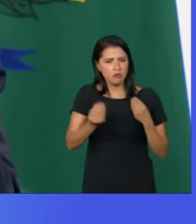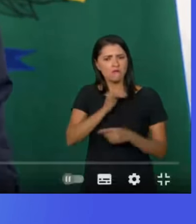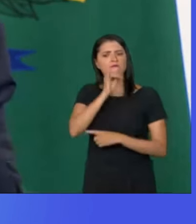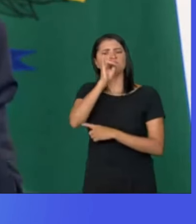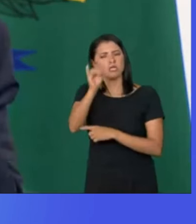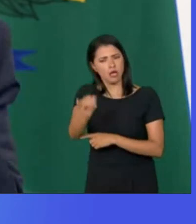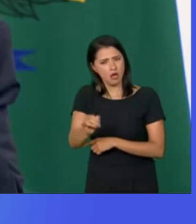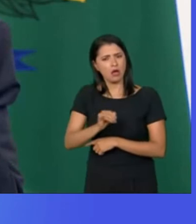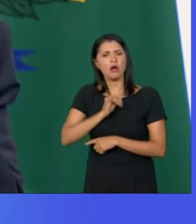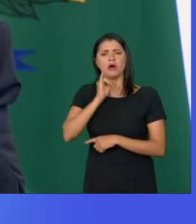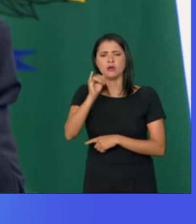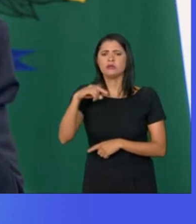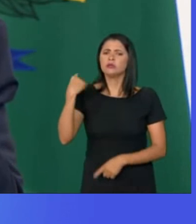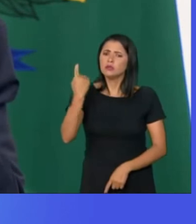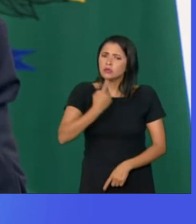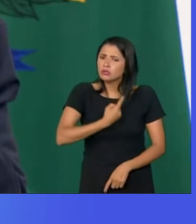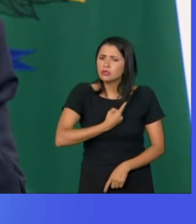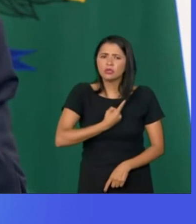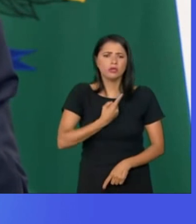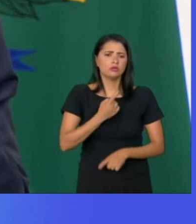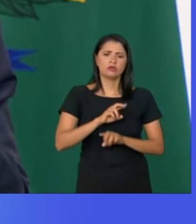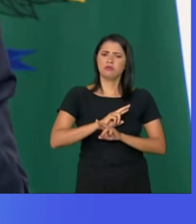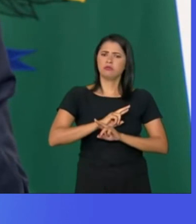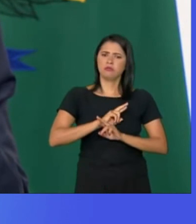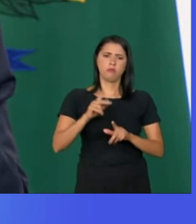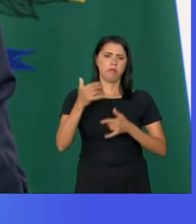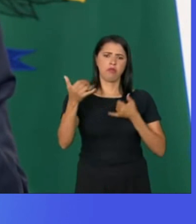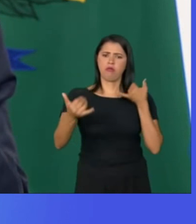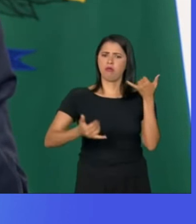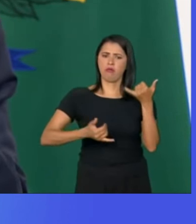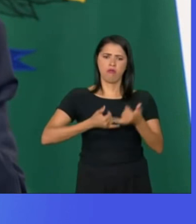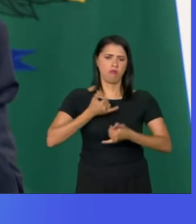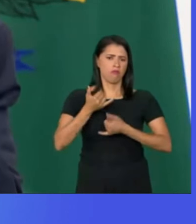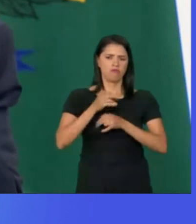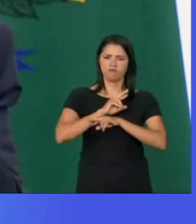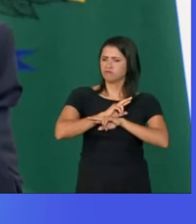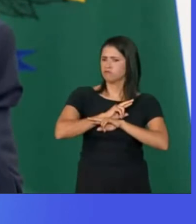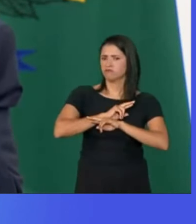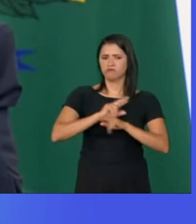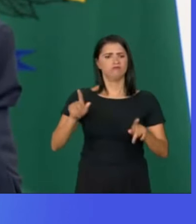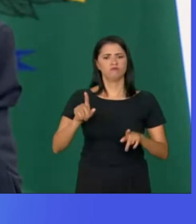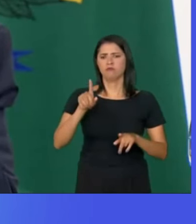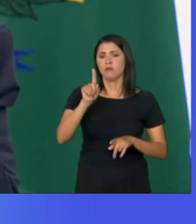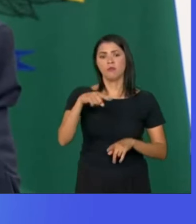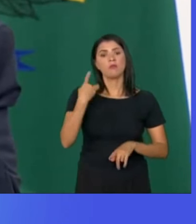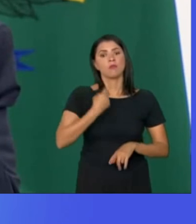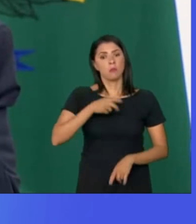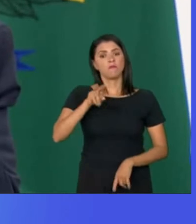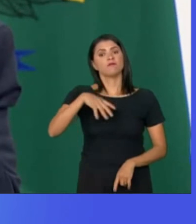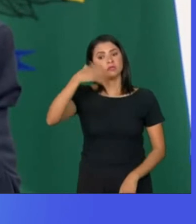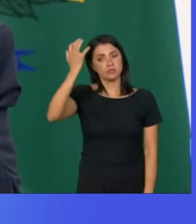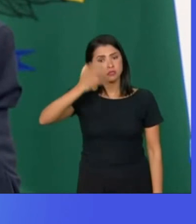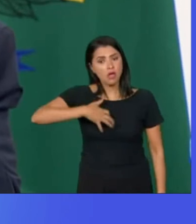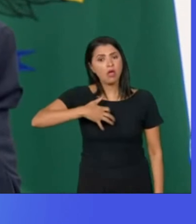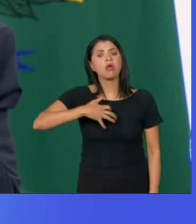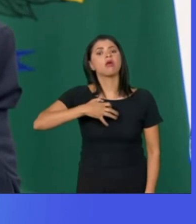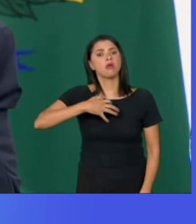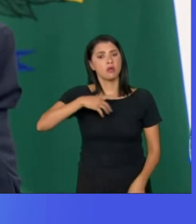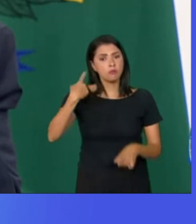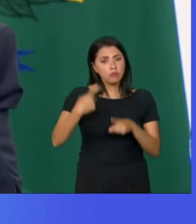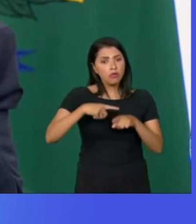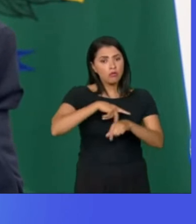avisadas de que a gente não está para brincadeira que a gente vai levar muito a sério porque